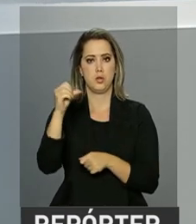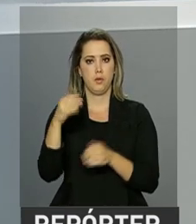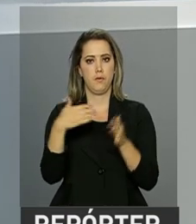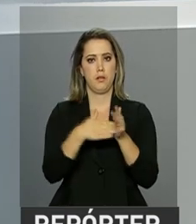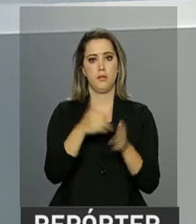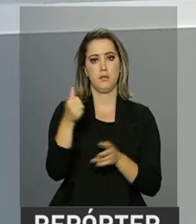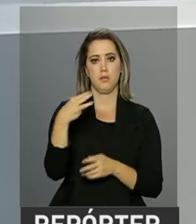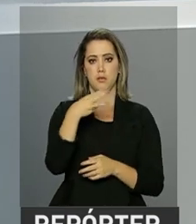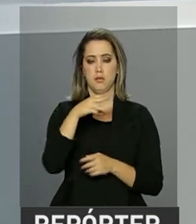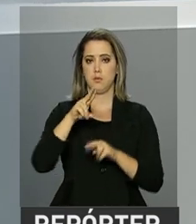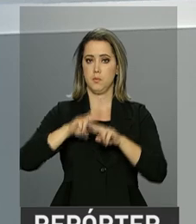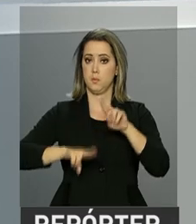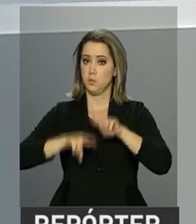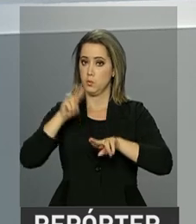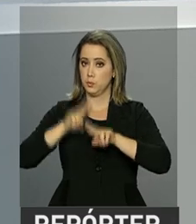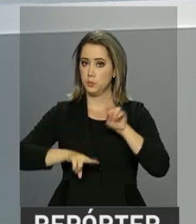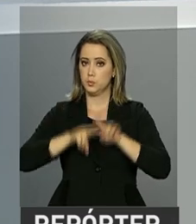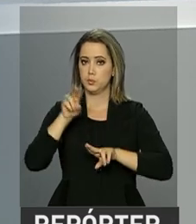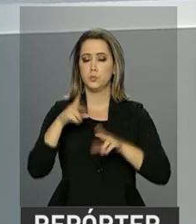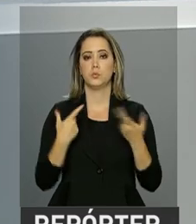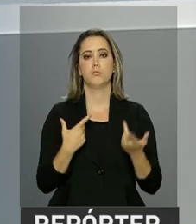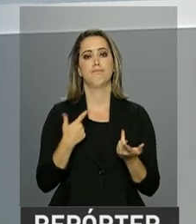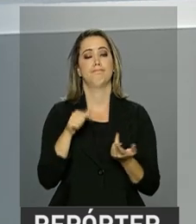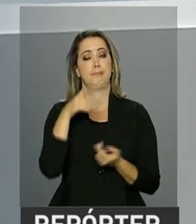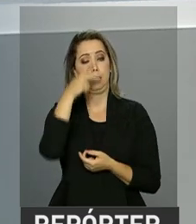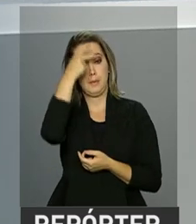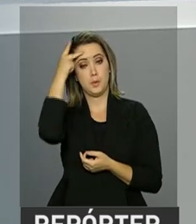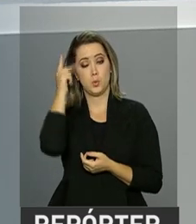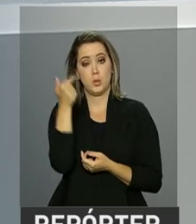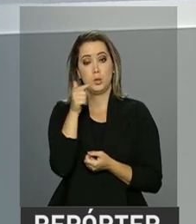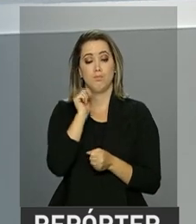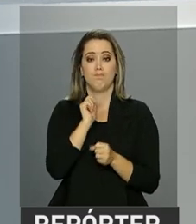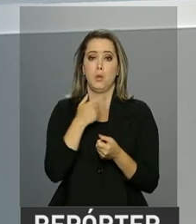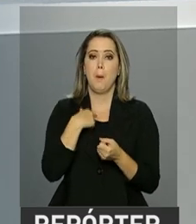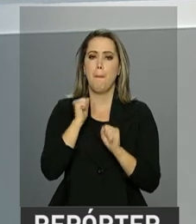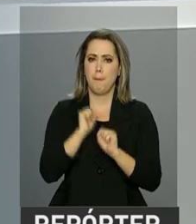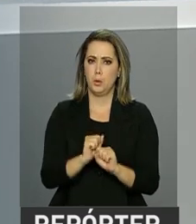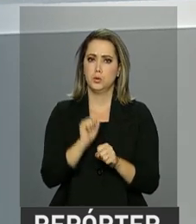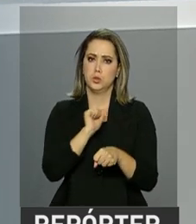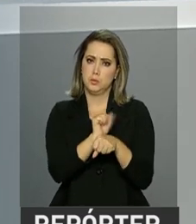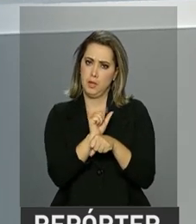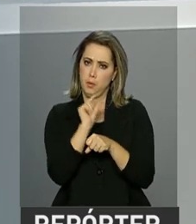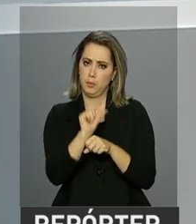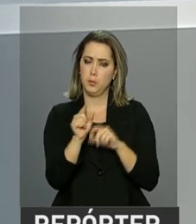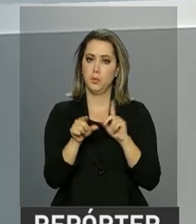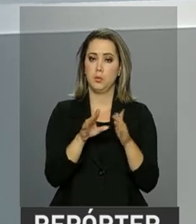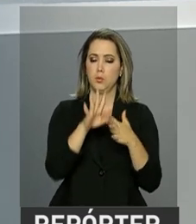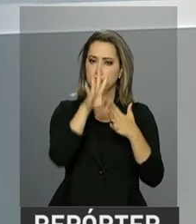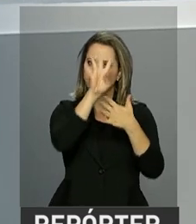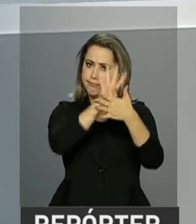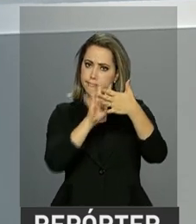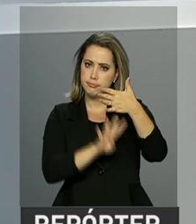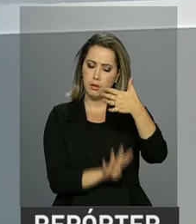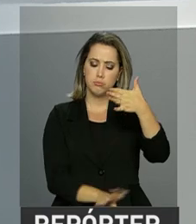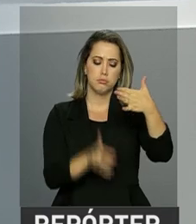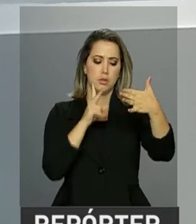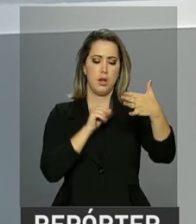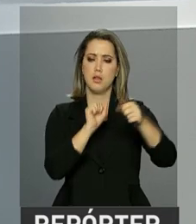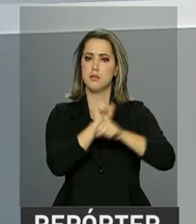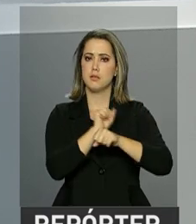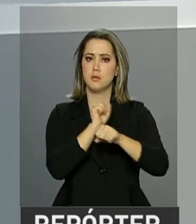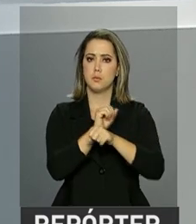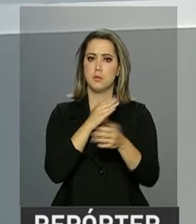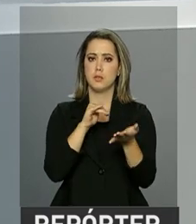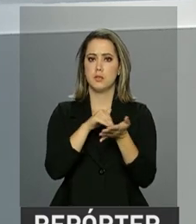9 e 13 de junho e quem não conseguiu ainda tem chance pela lista de espera do sisu as